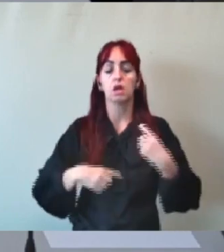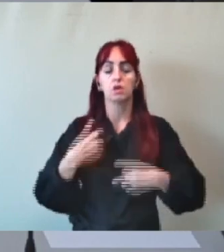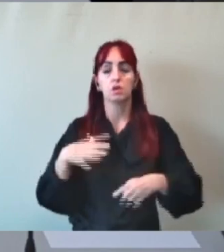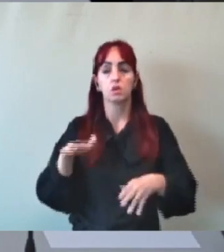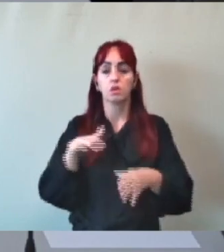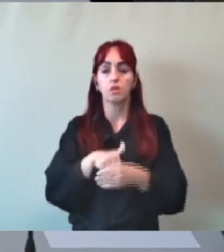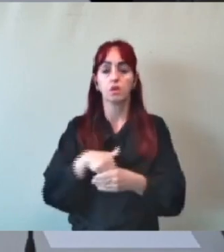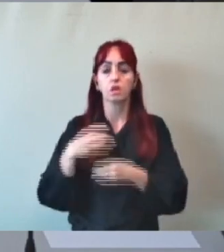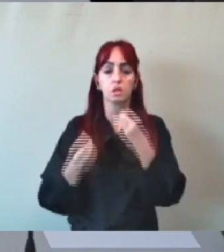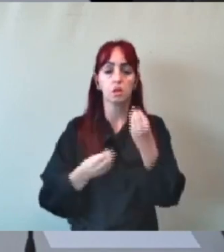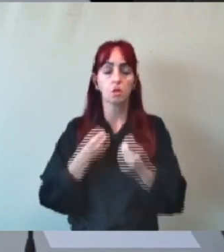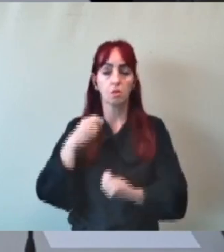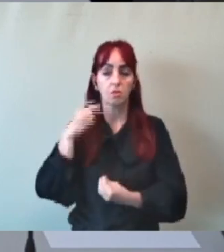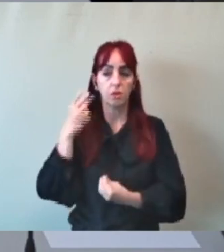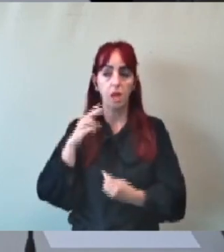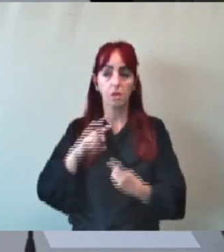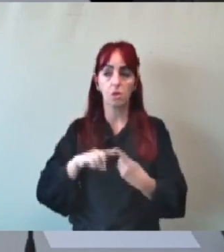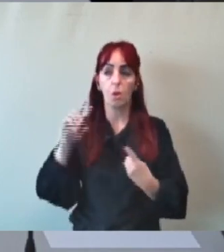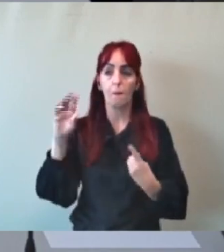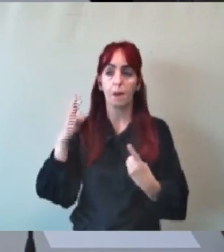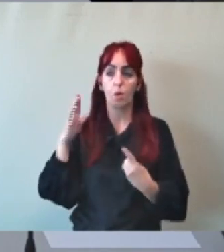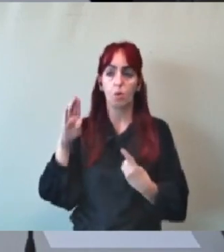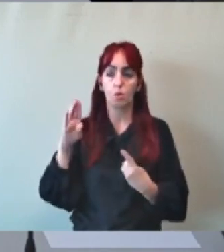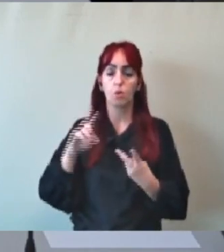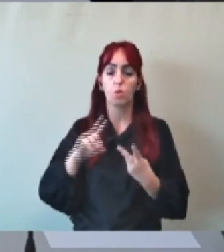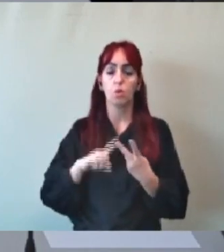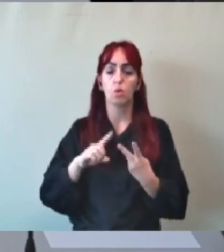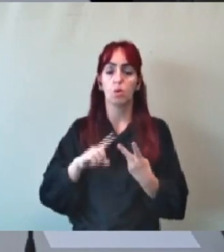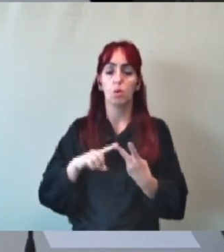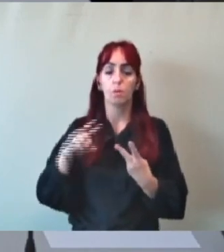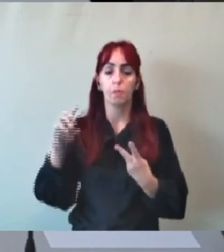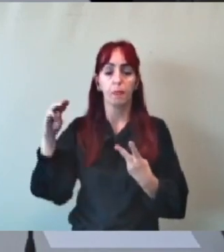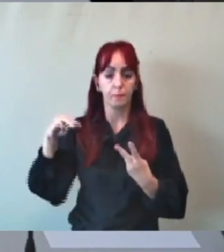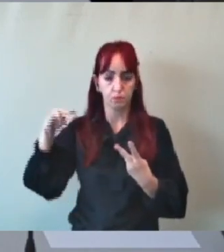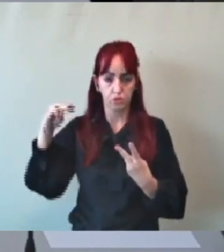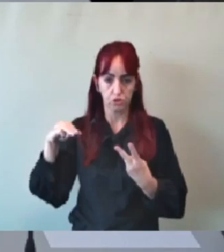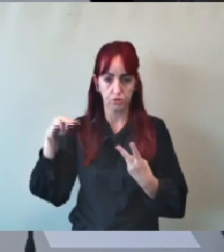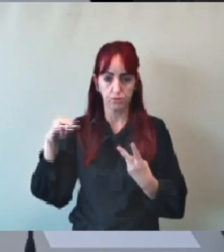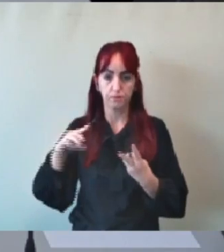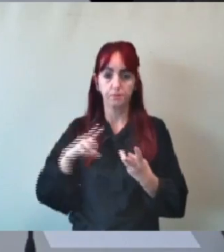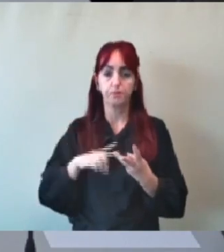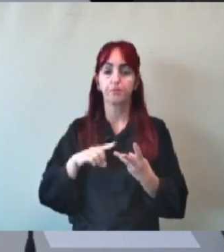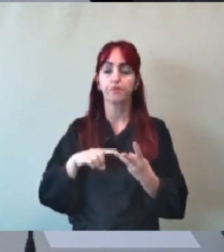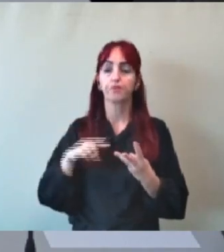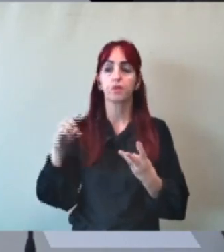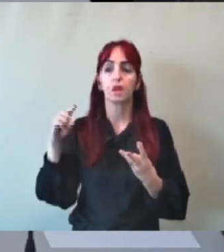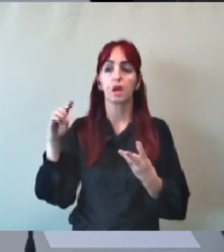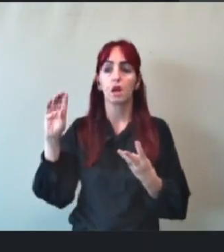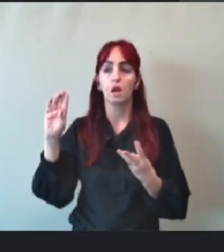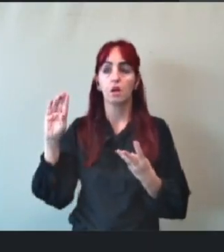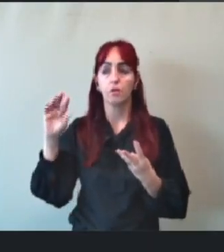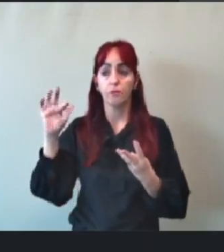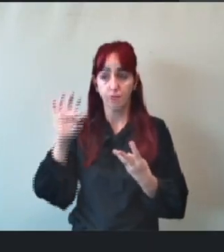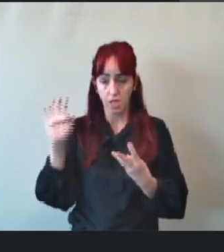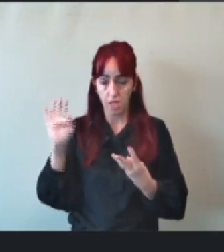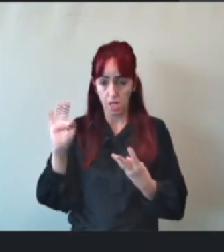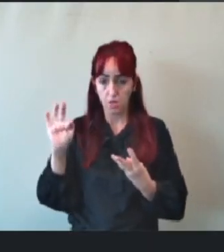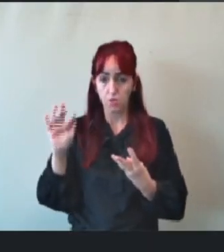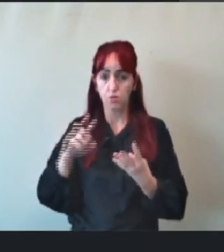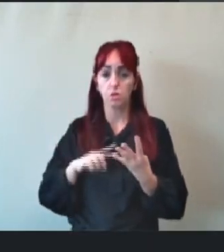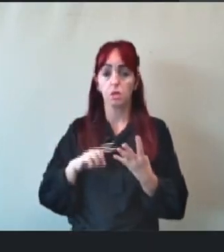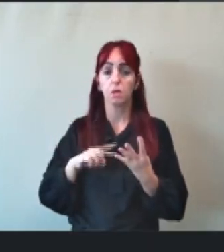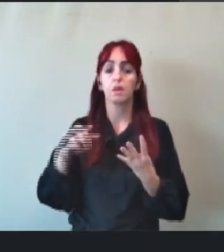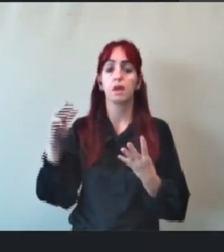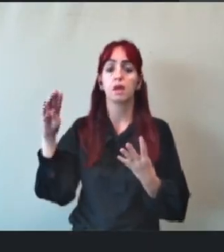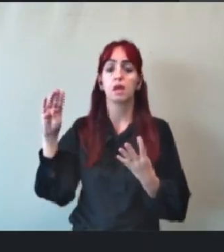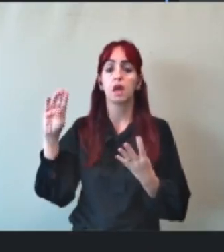Lara? De acordo. Como voto vereador Mitinho CGE? De acordo. Como voto vereador Fernando Luiz? Com requerimento. Como voto vereador Henrique